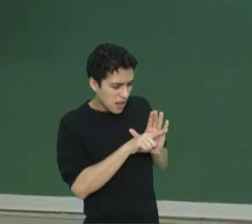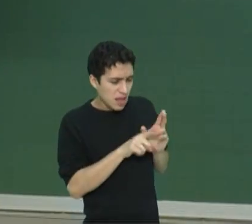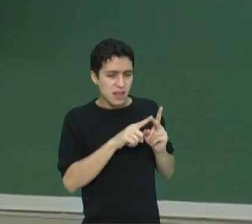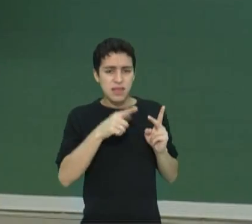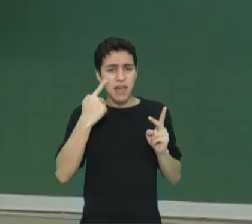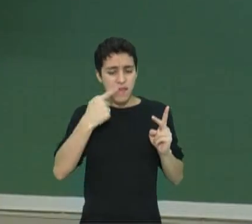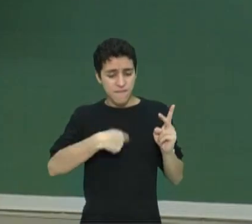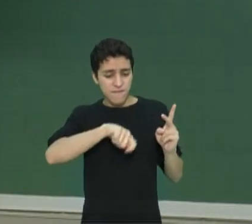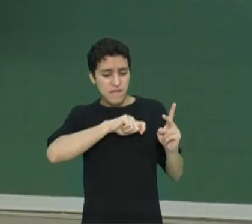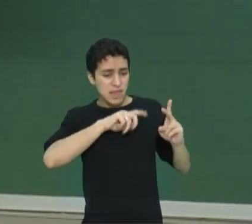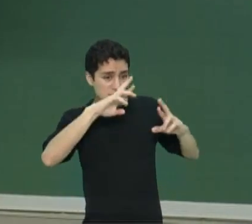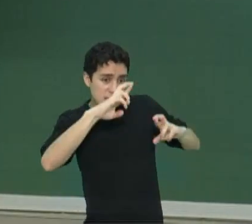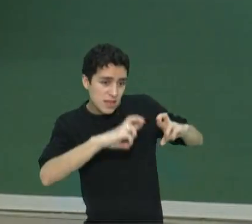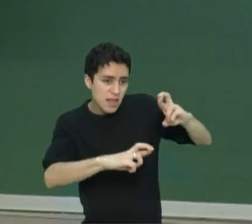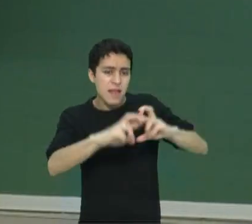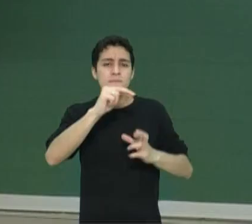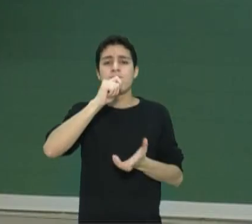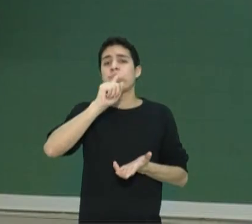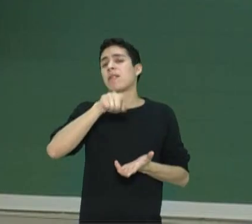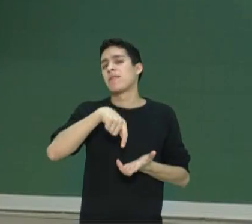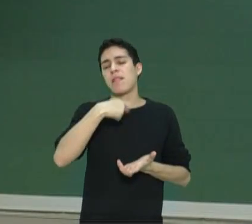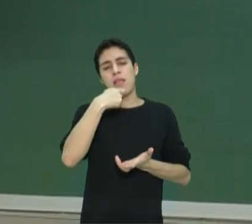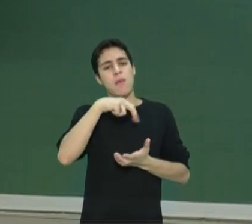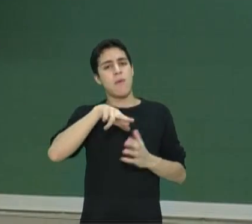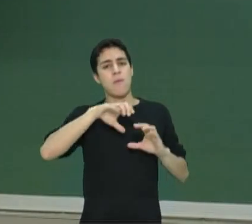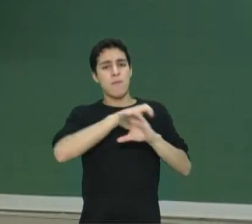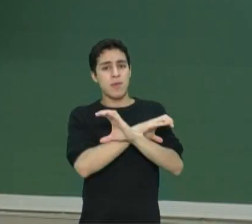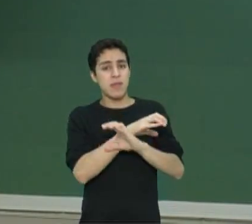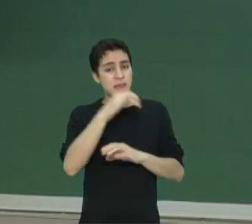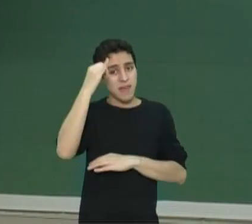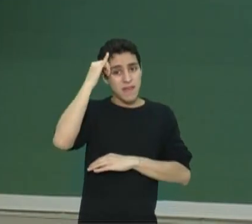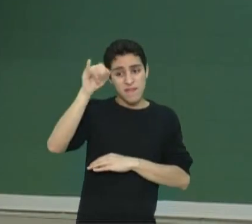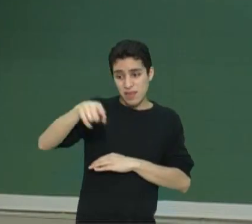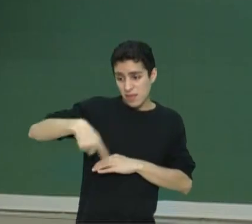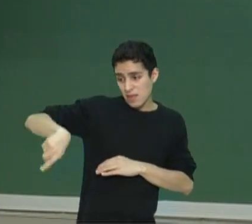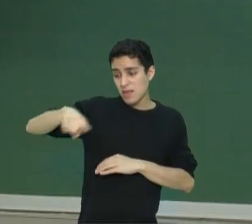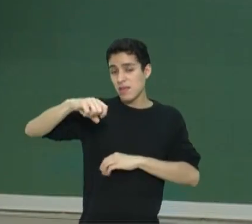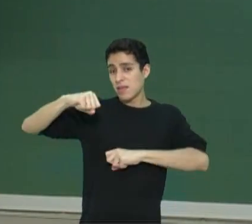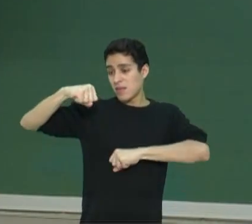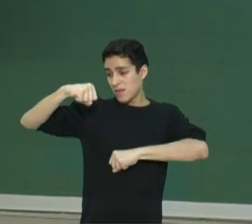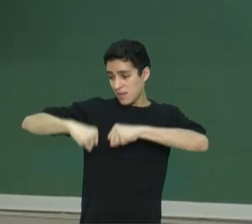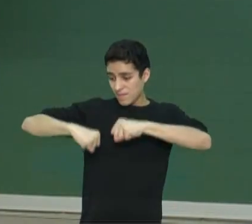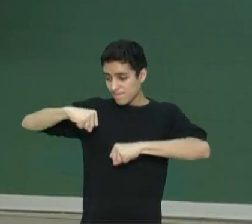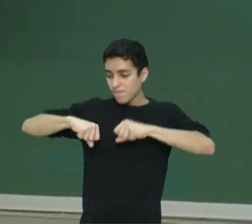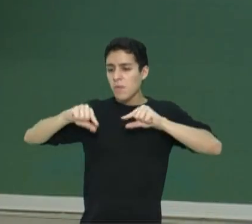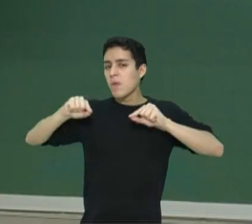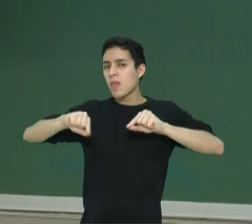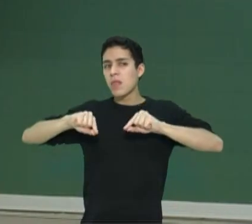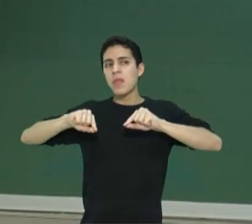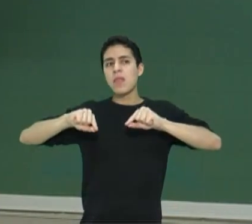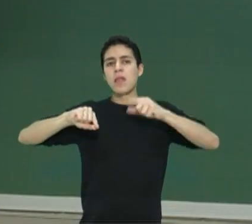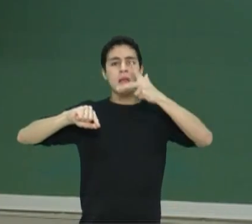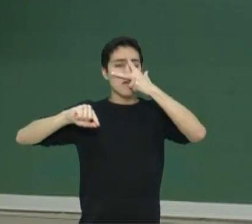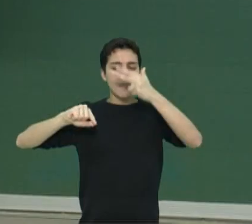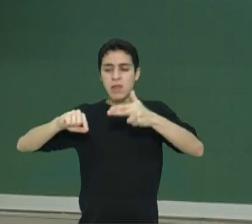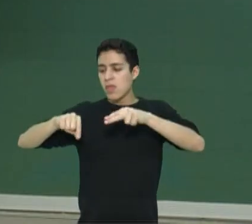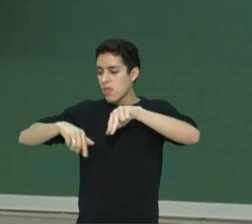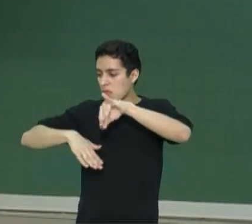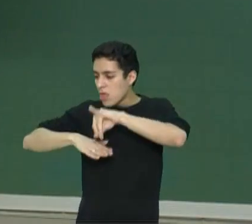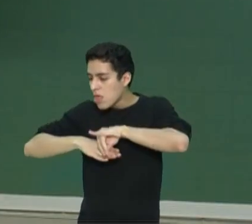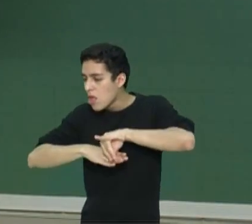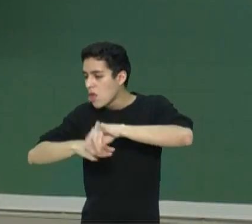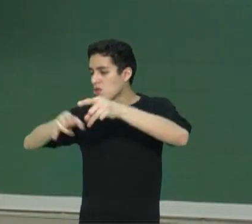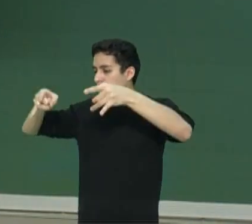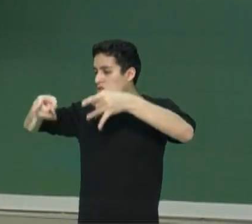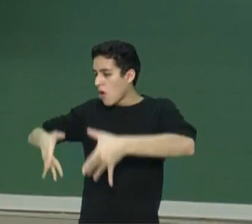fiscalização mas ainda não é o suficiente para evitar que a indústria a vela atividade industrial descarte de dejetos